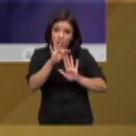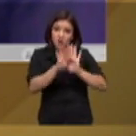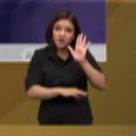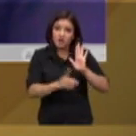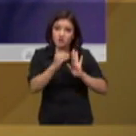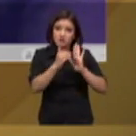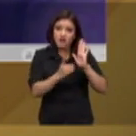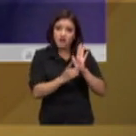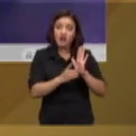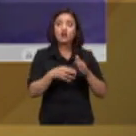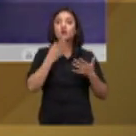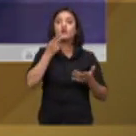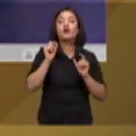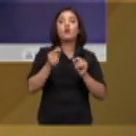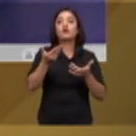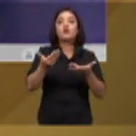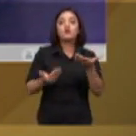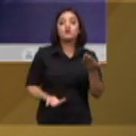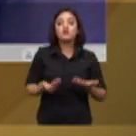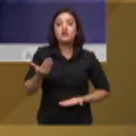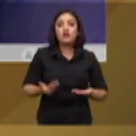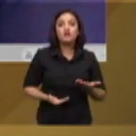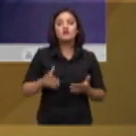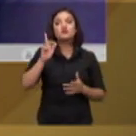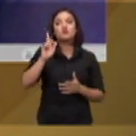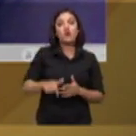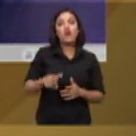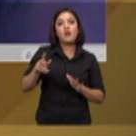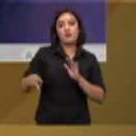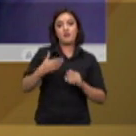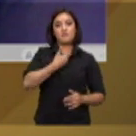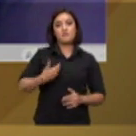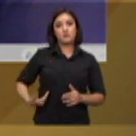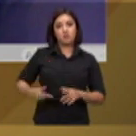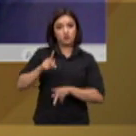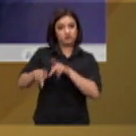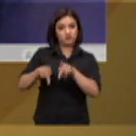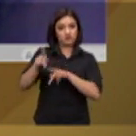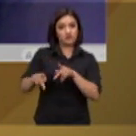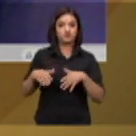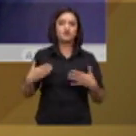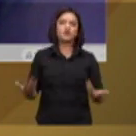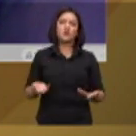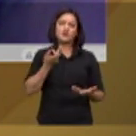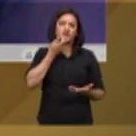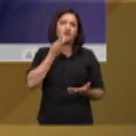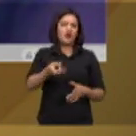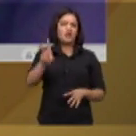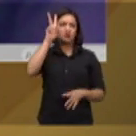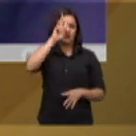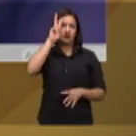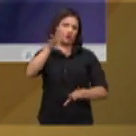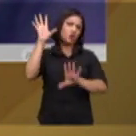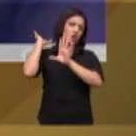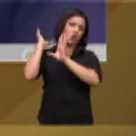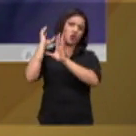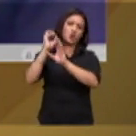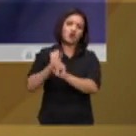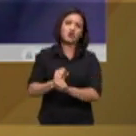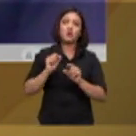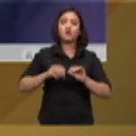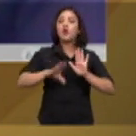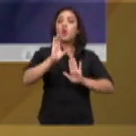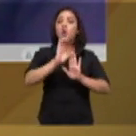que esse tipo de serviço seria serviço público. Por uma questão de honestidade histórica, pego o